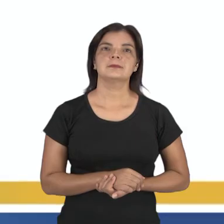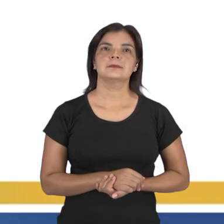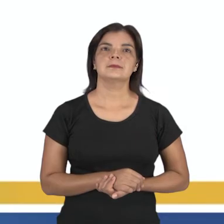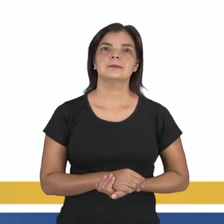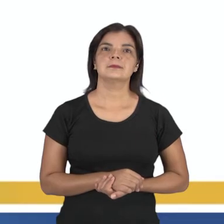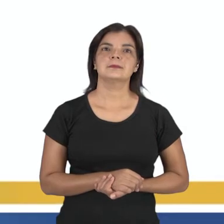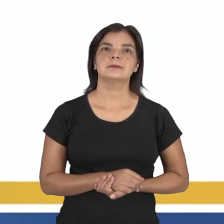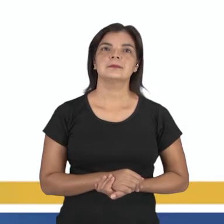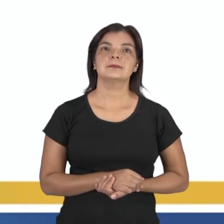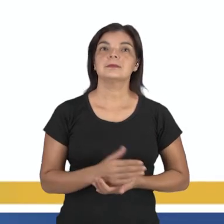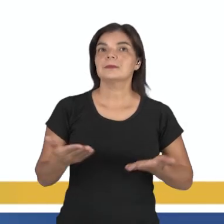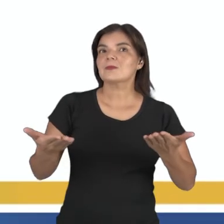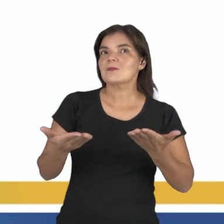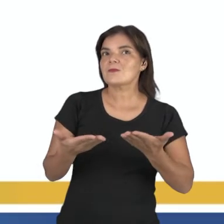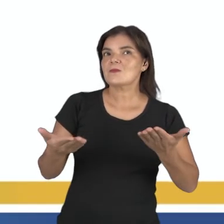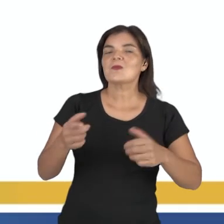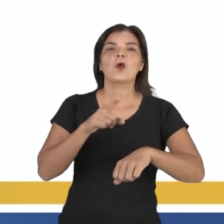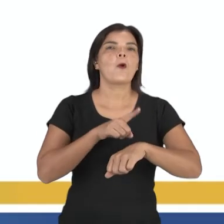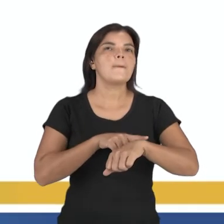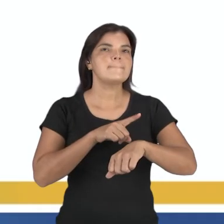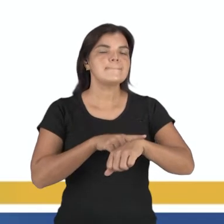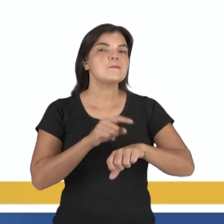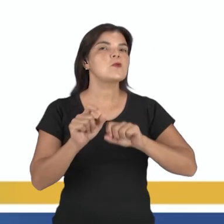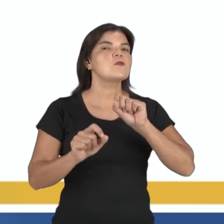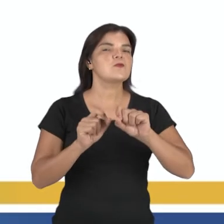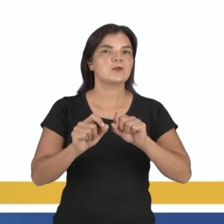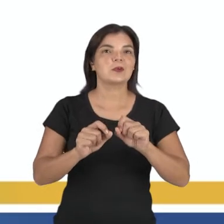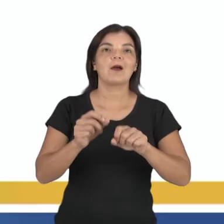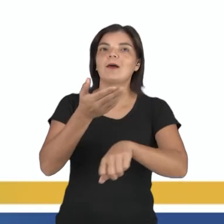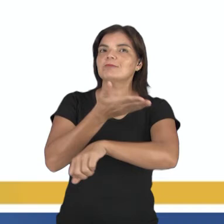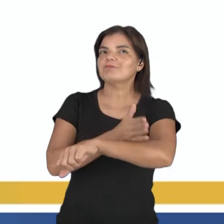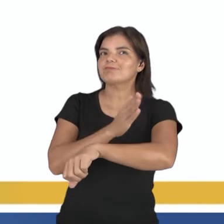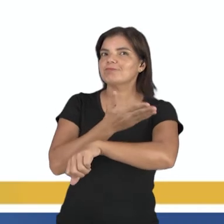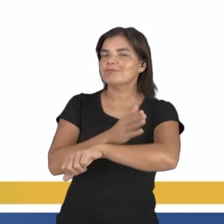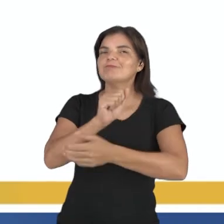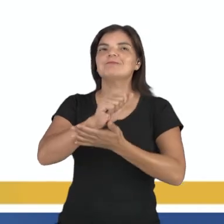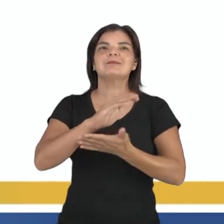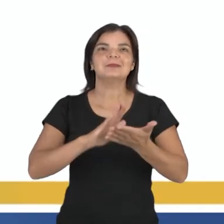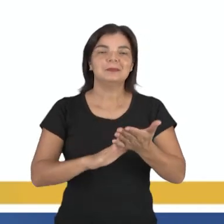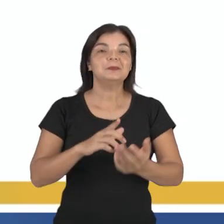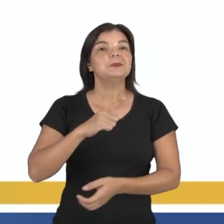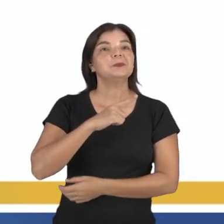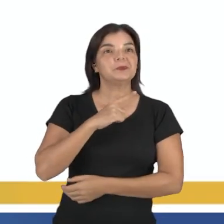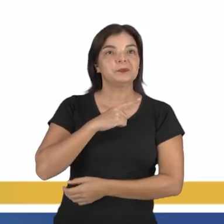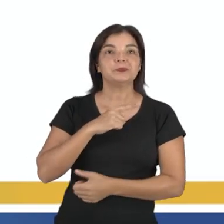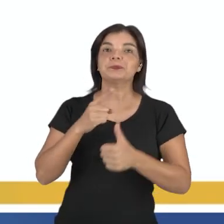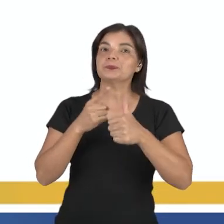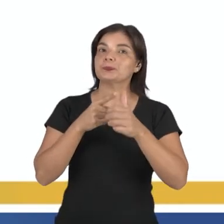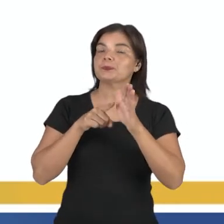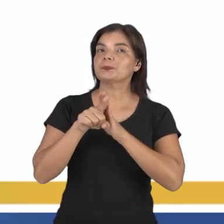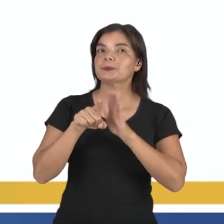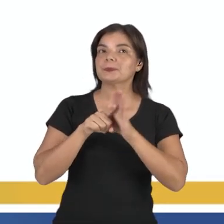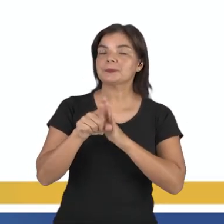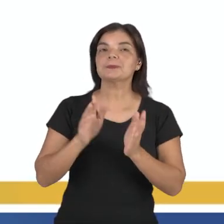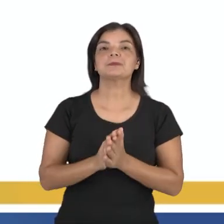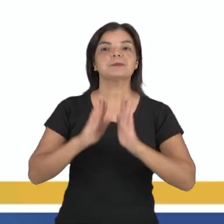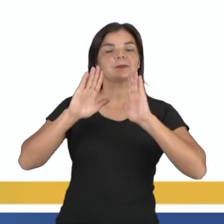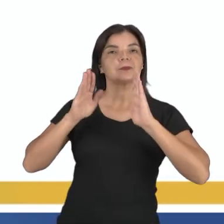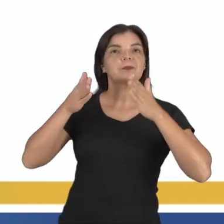exploração. Agora é o momento do nosso exercitando. Tenho uma questão que